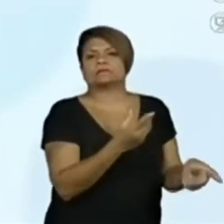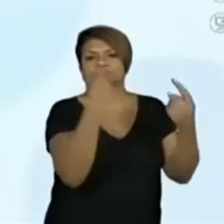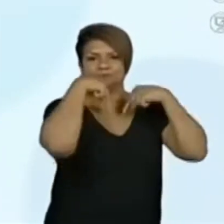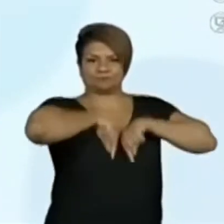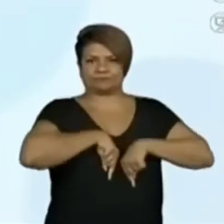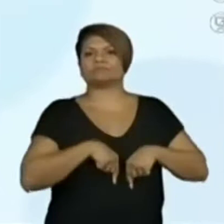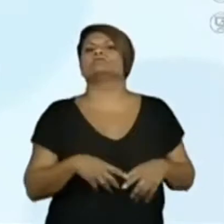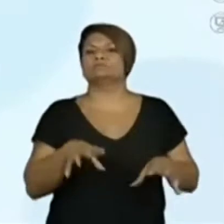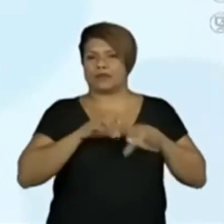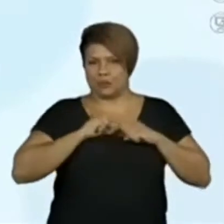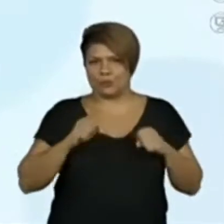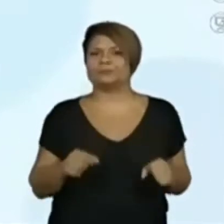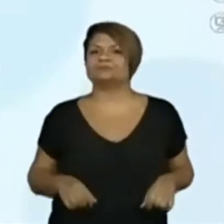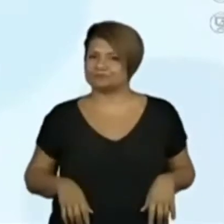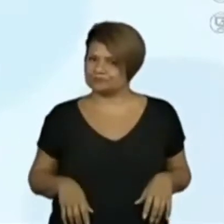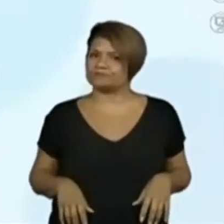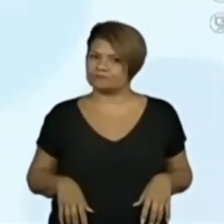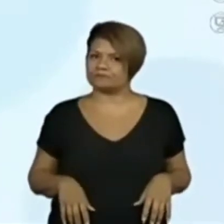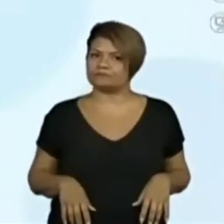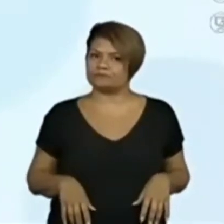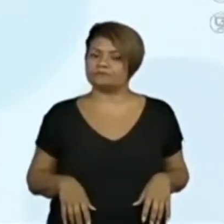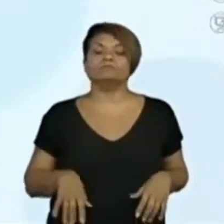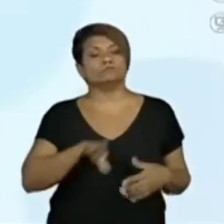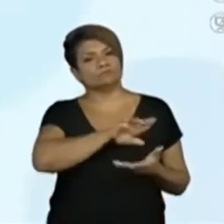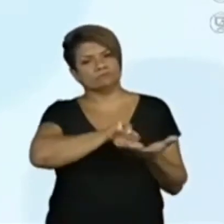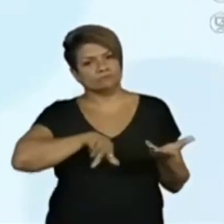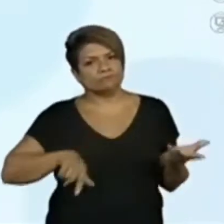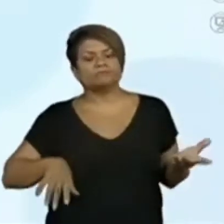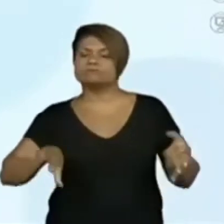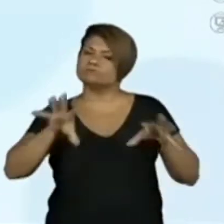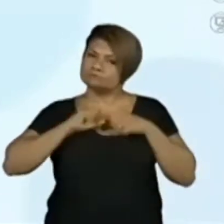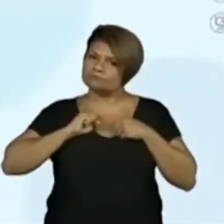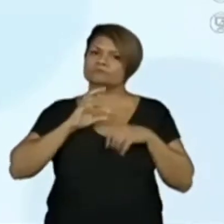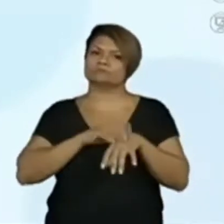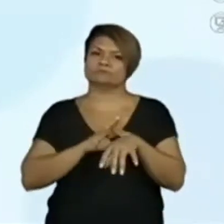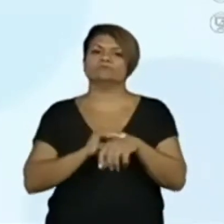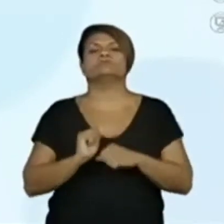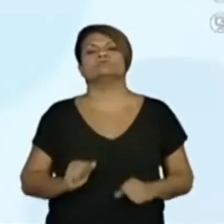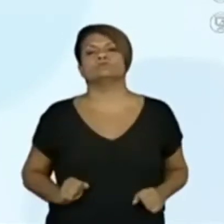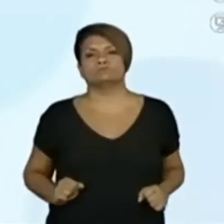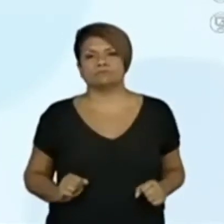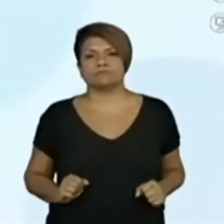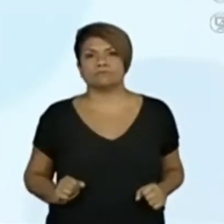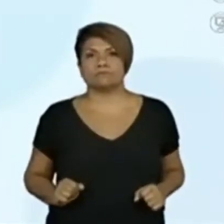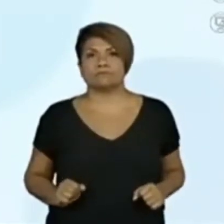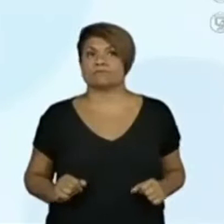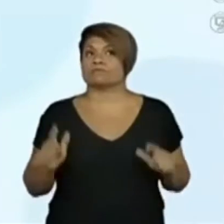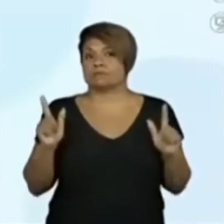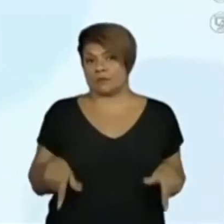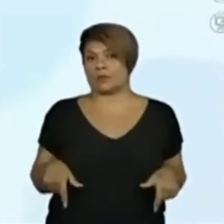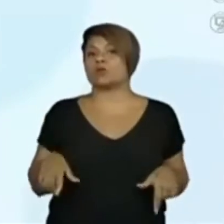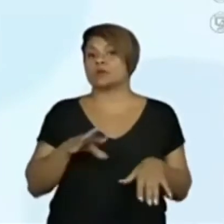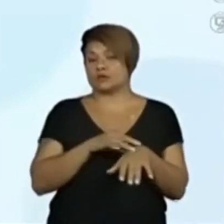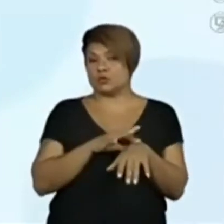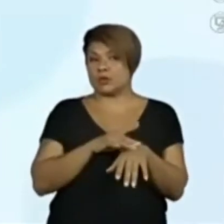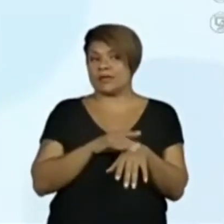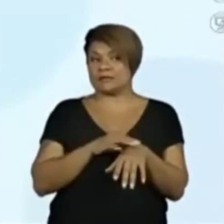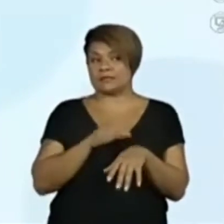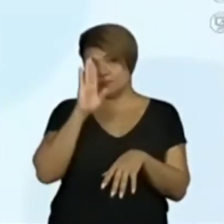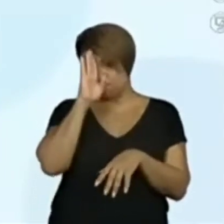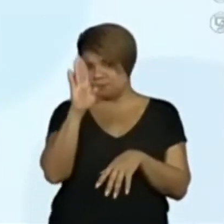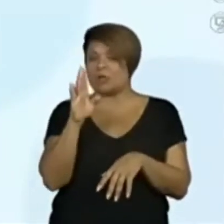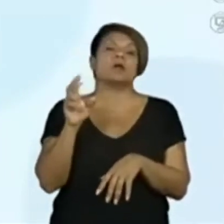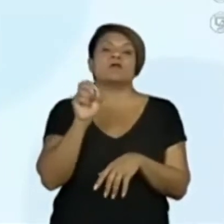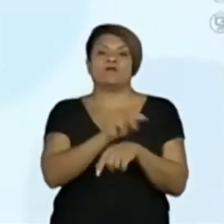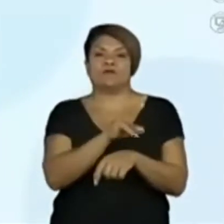essas são maneiras de transmissão dessa doença. É uma doença causada por vírus e